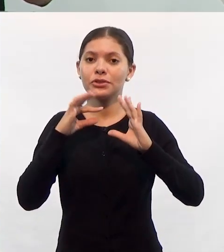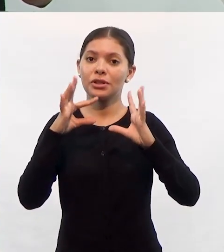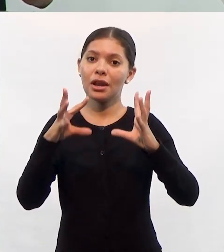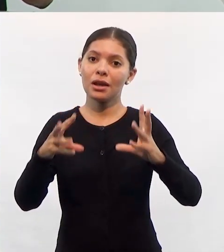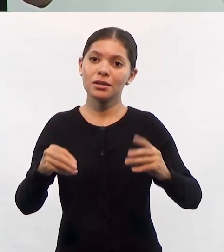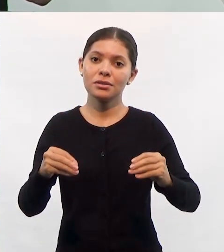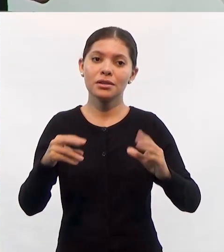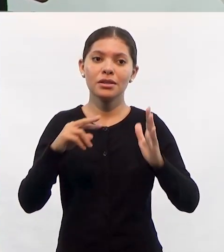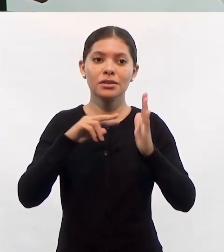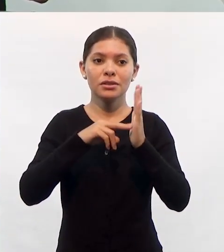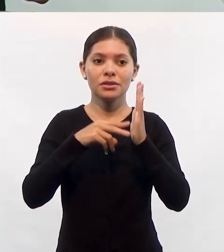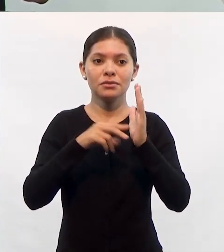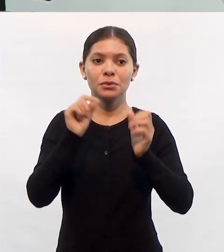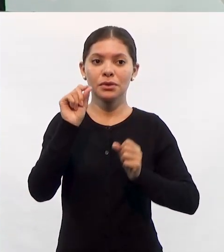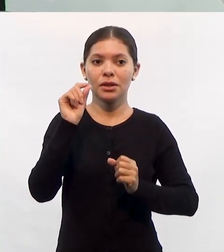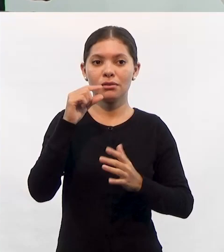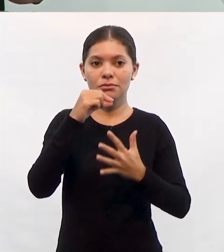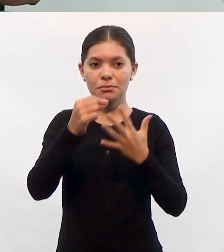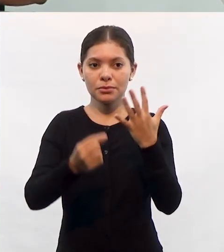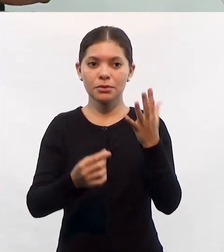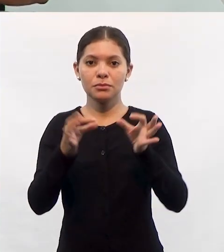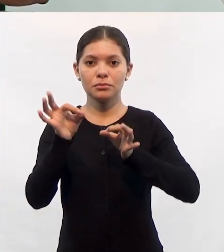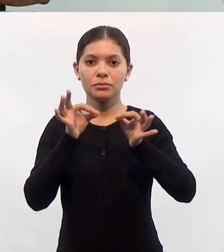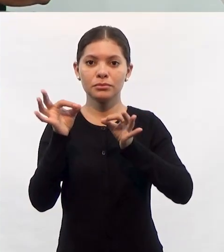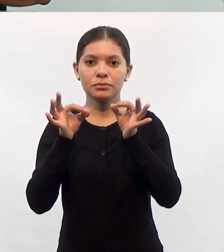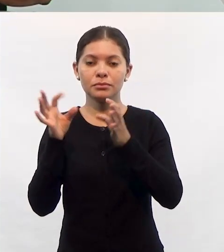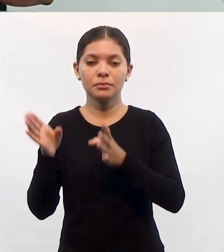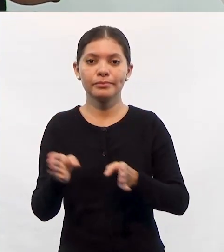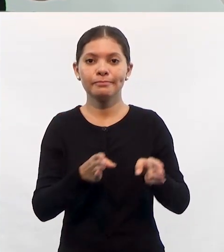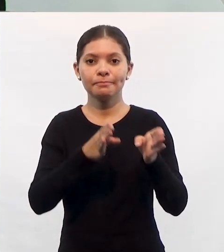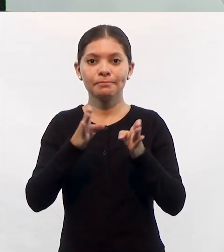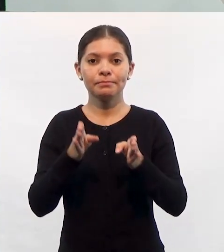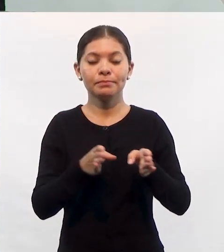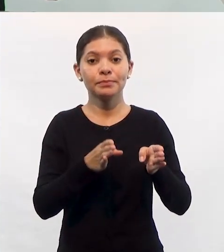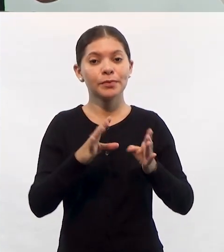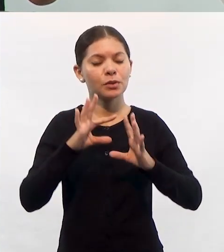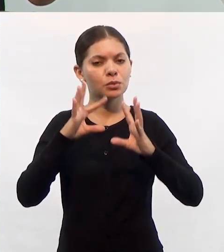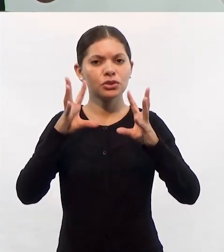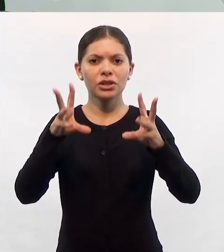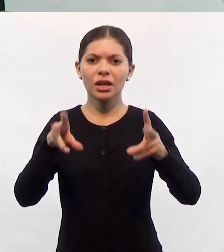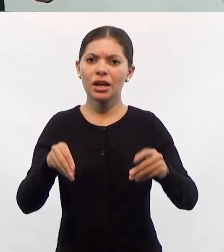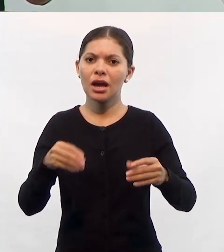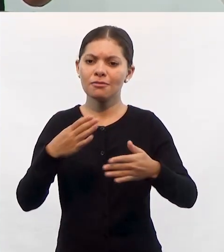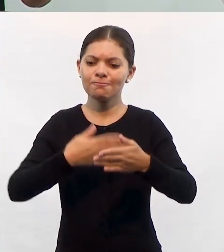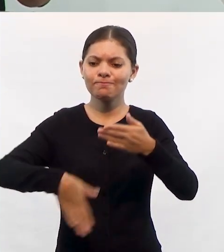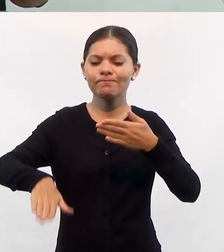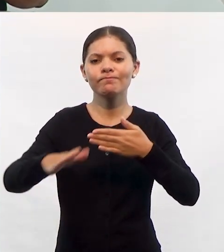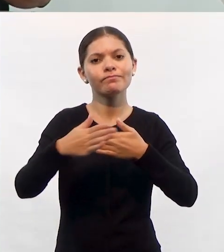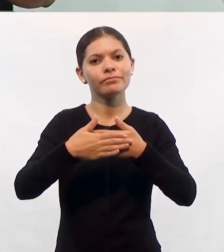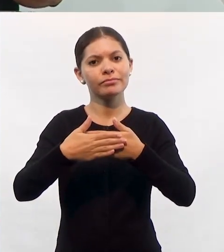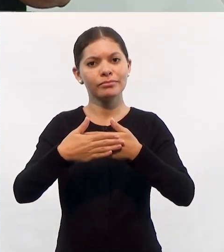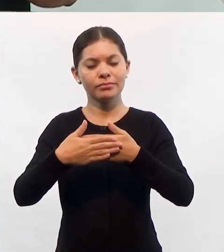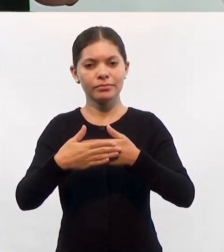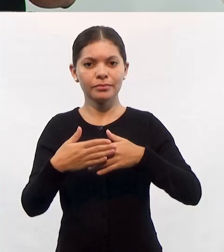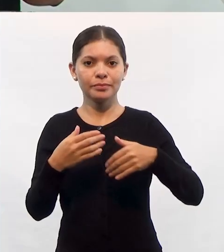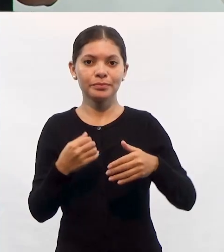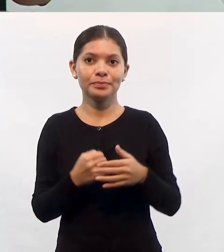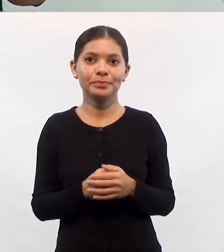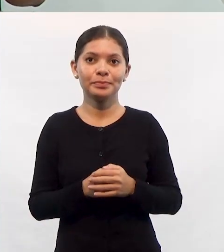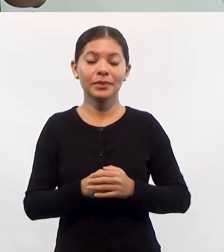então isso significa que os princípios do planejamento da produção eles são mais Gerais mais abstratos